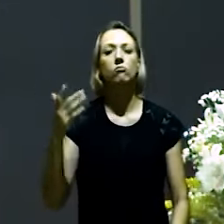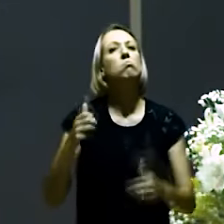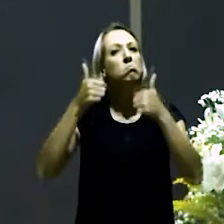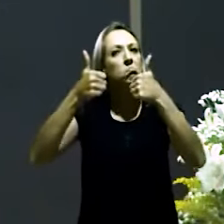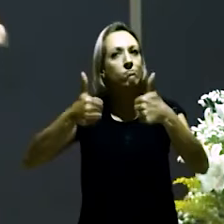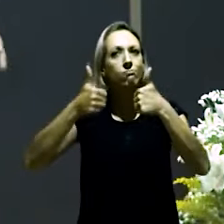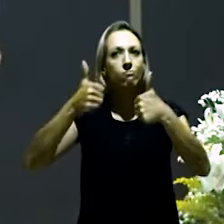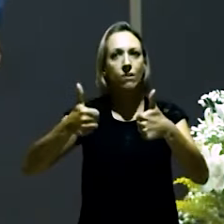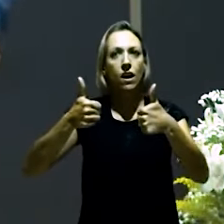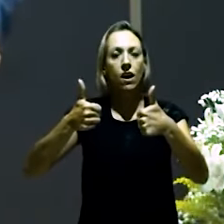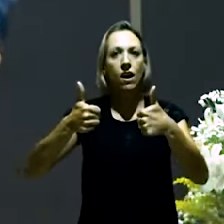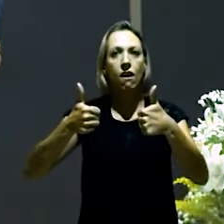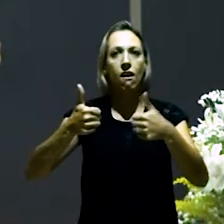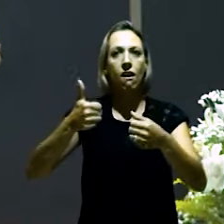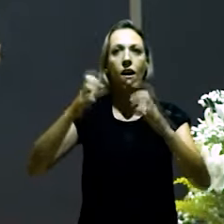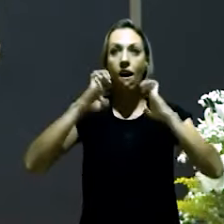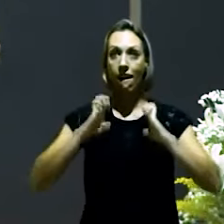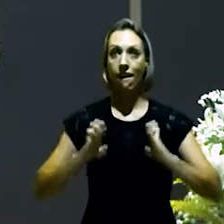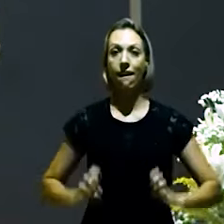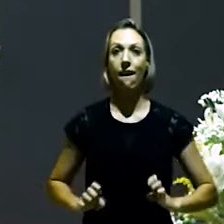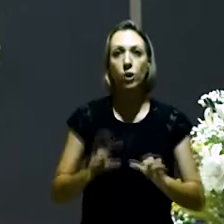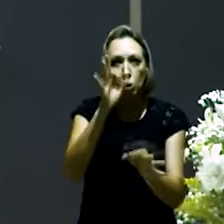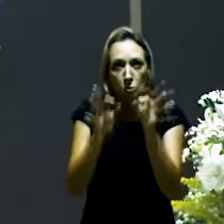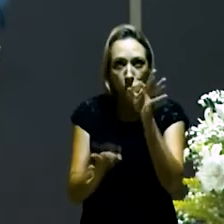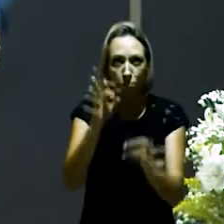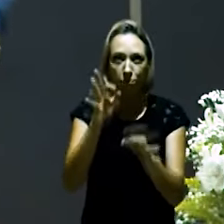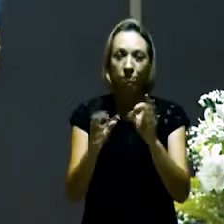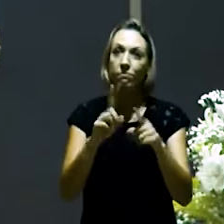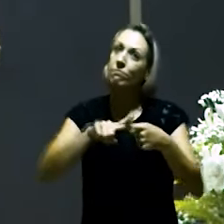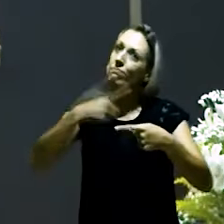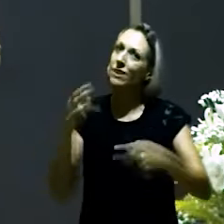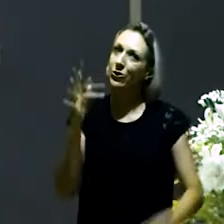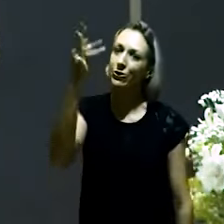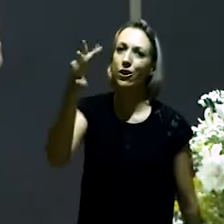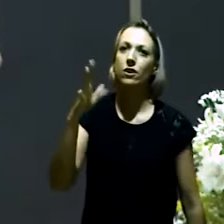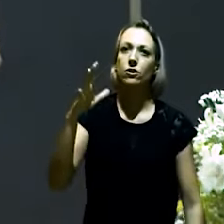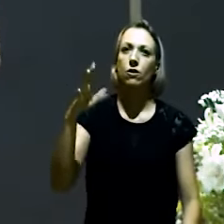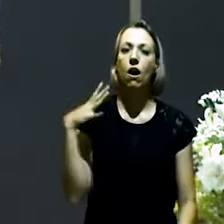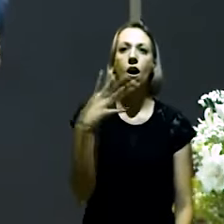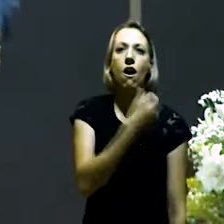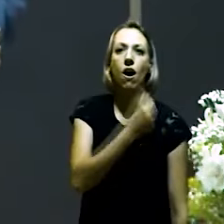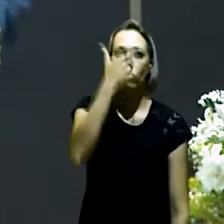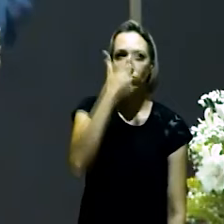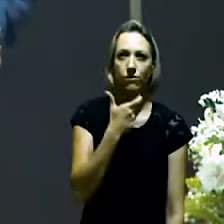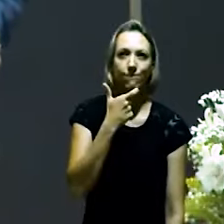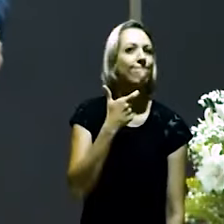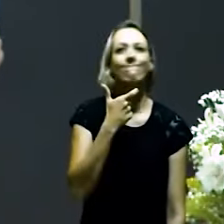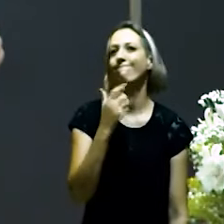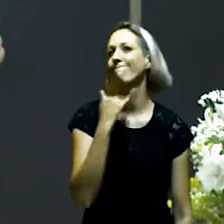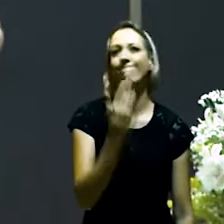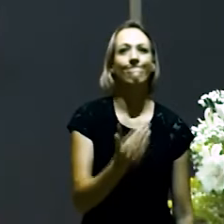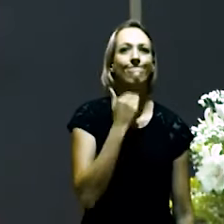nenhum homem pode salvar a si mesmo. Nós entramos numa batalha que nós não poderíamos jamais vencer ou sair dela. Por isso